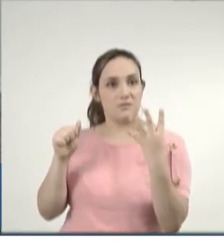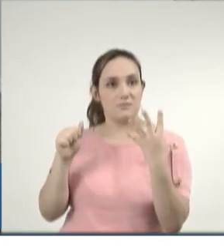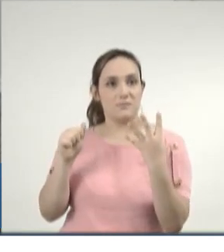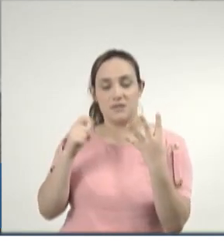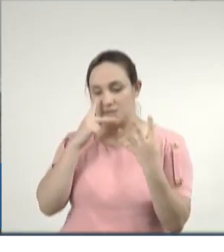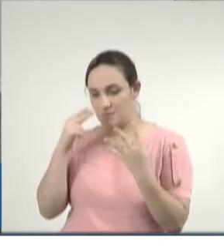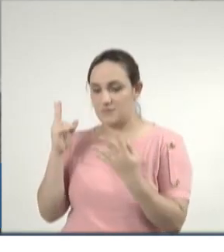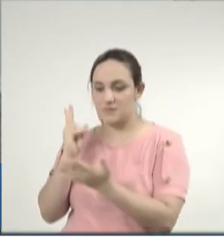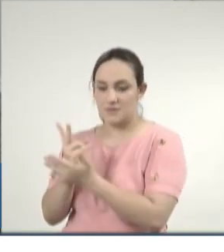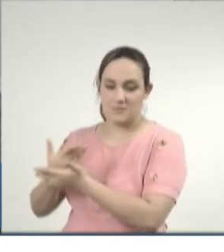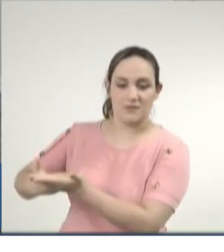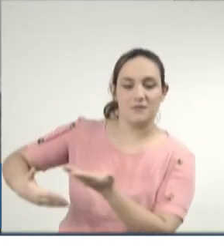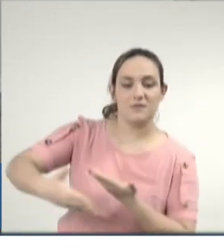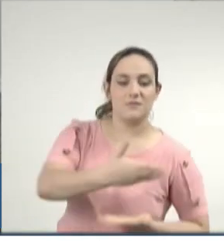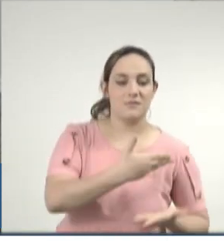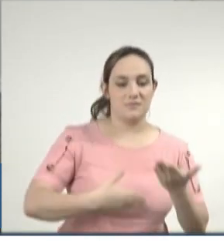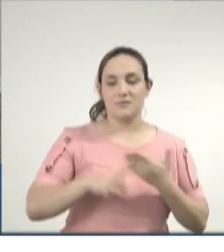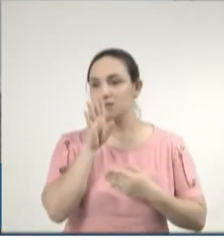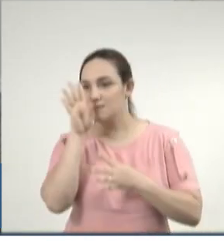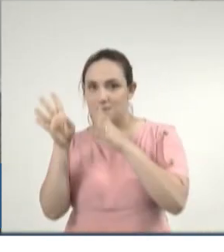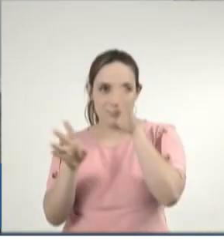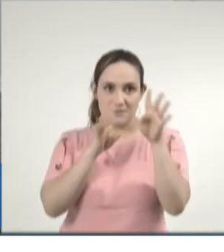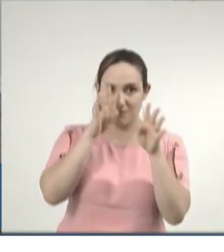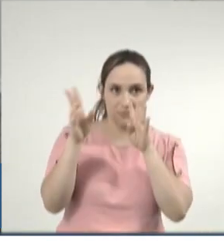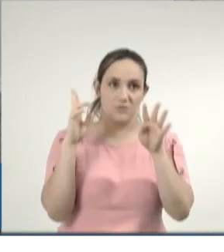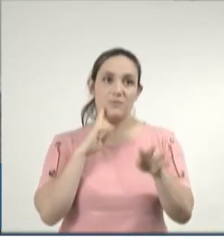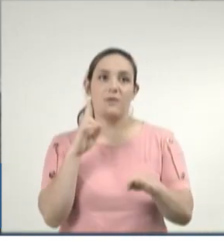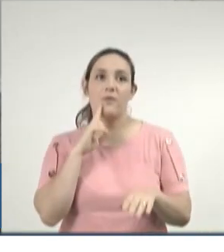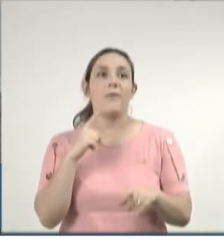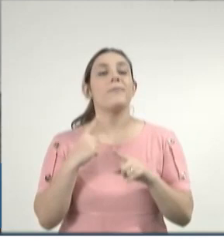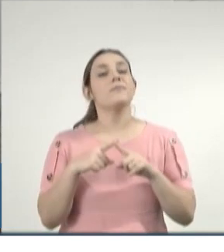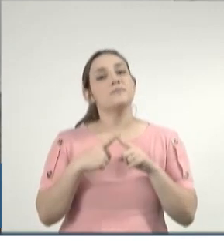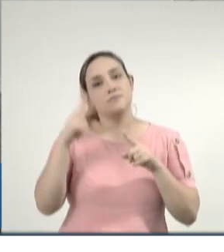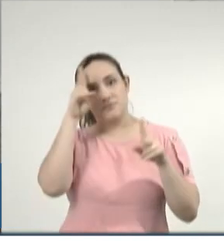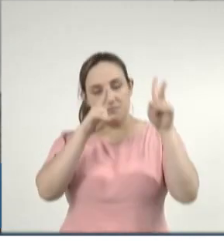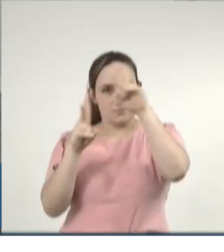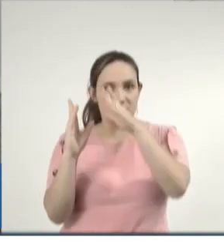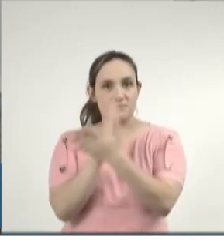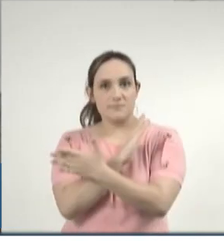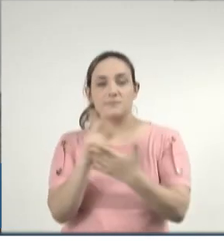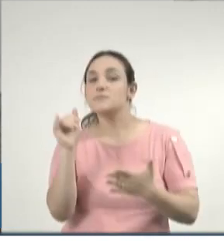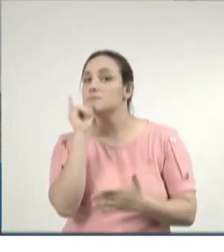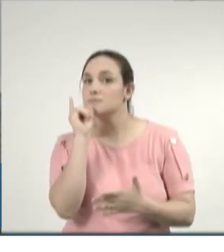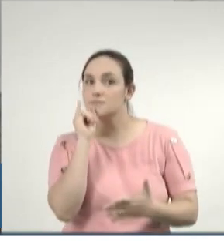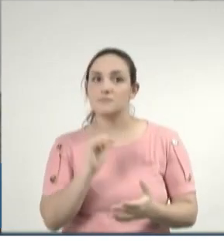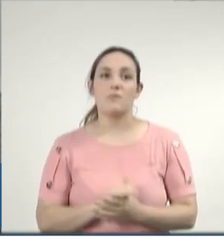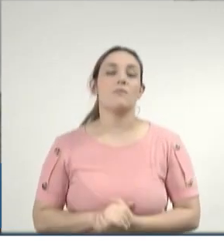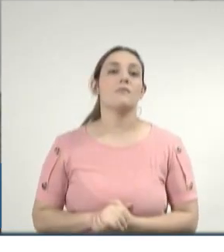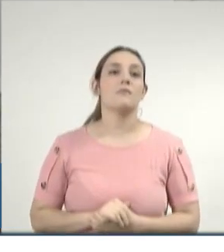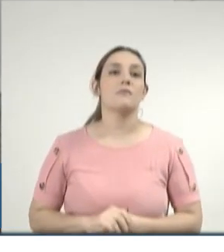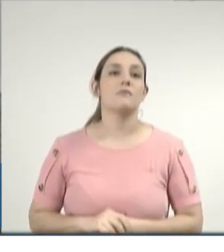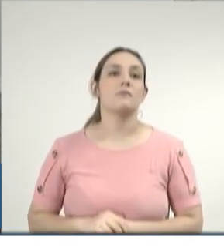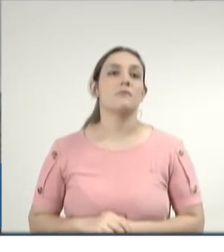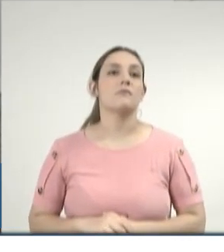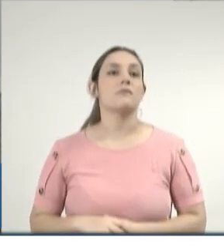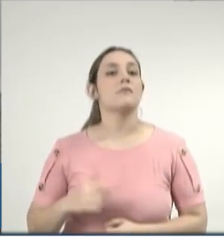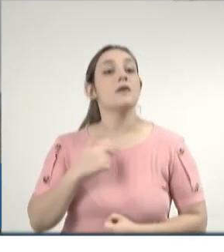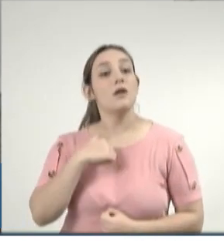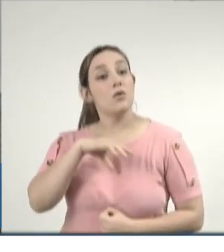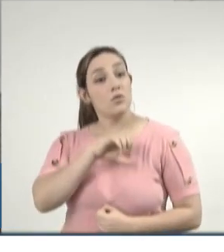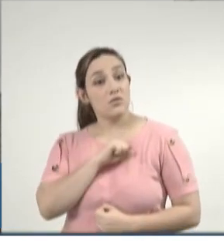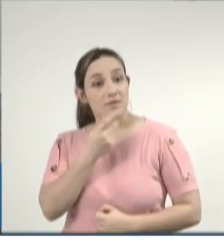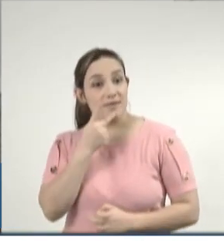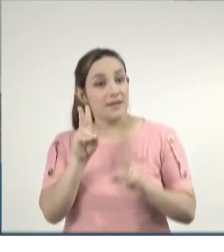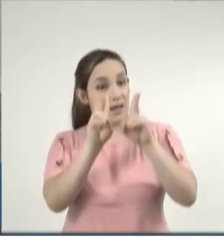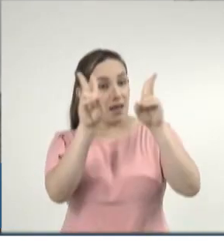gente se mete assim na fala uma da outra, porque a gente vai lembrando exemplos. Eu sempre gosto de falar nessa